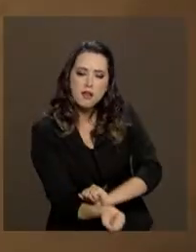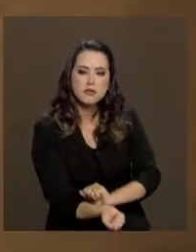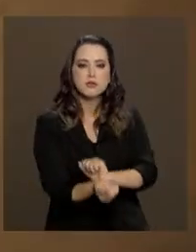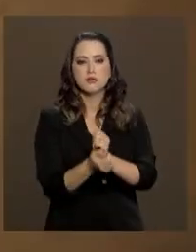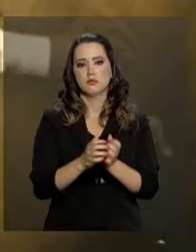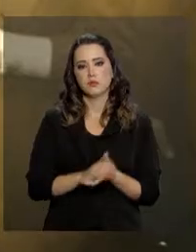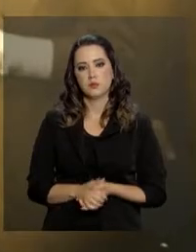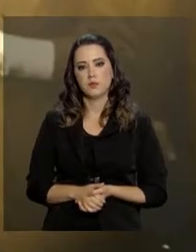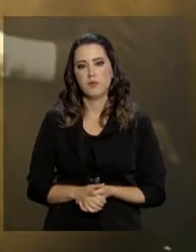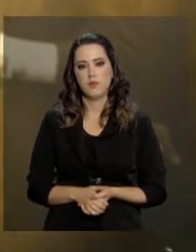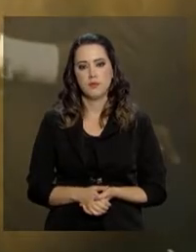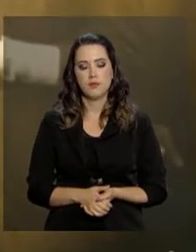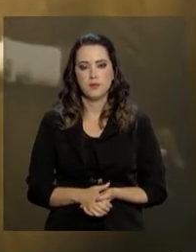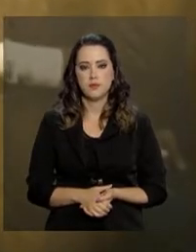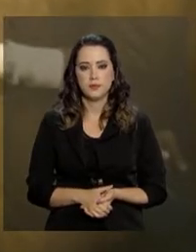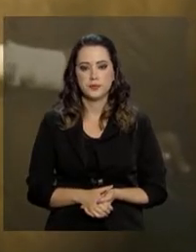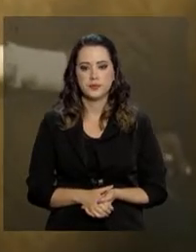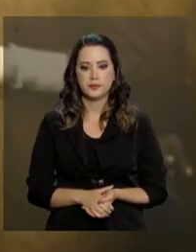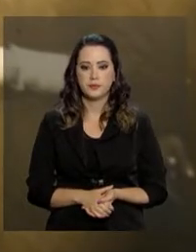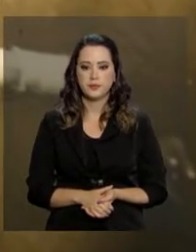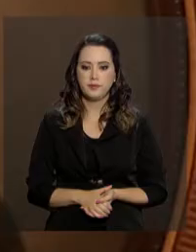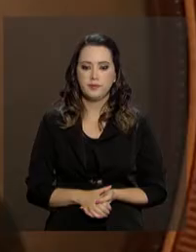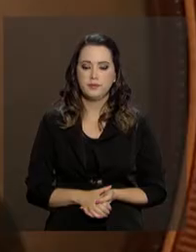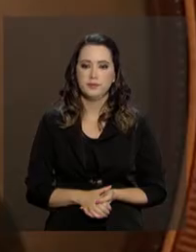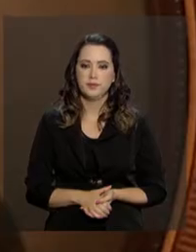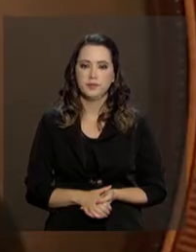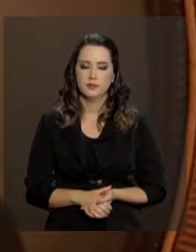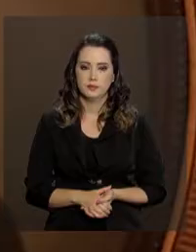escravatura. Porque faz parte da lenda dele.